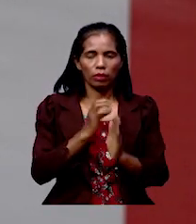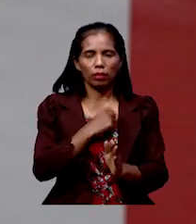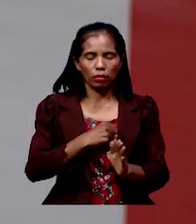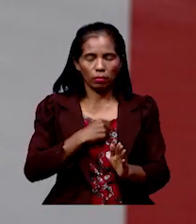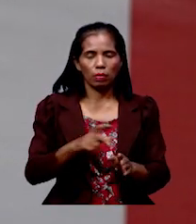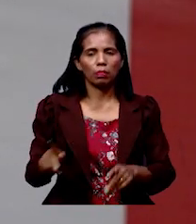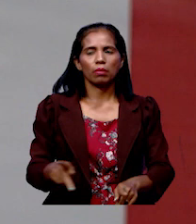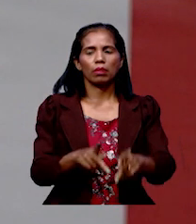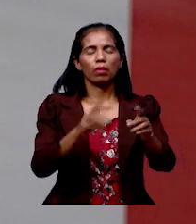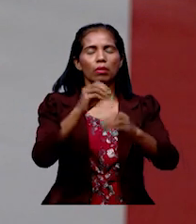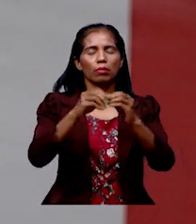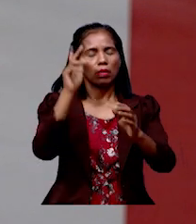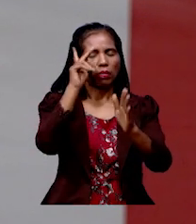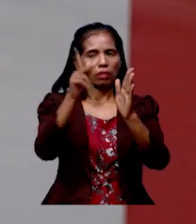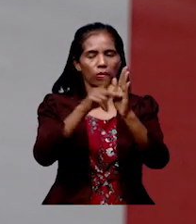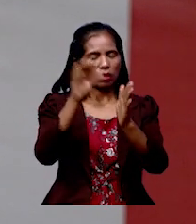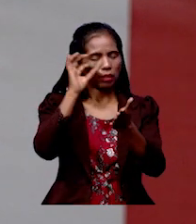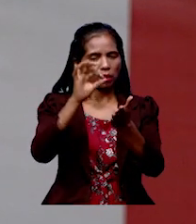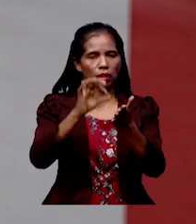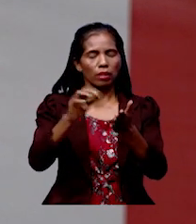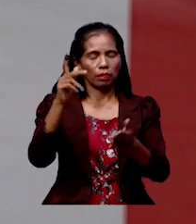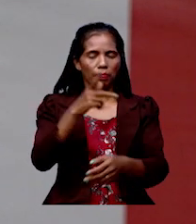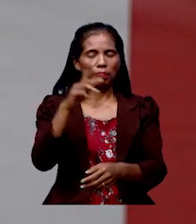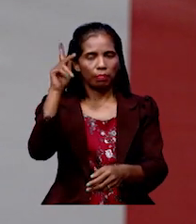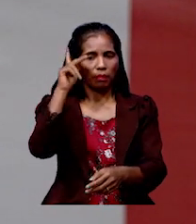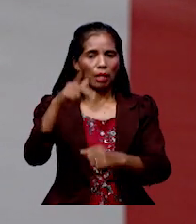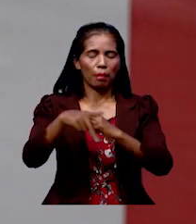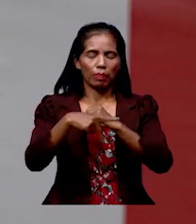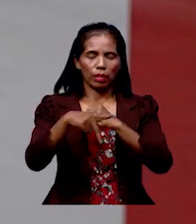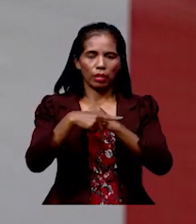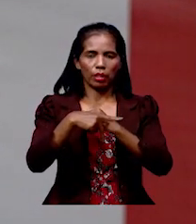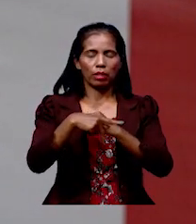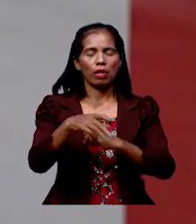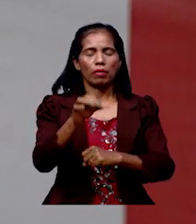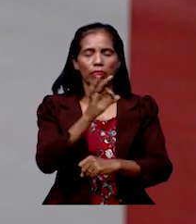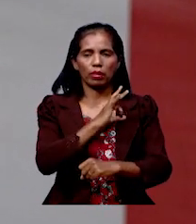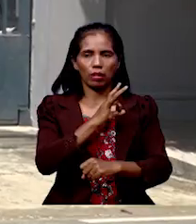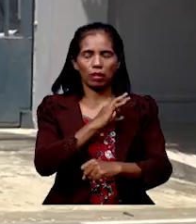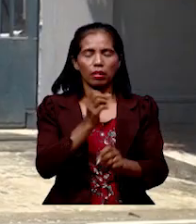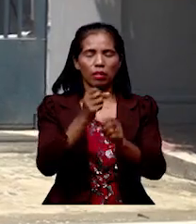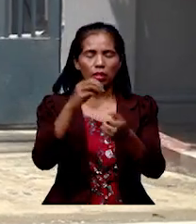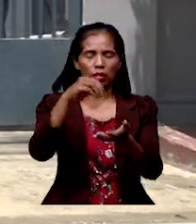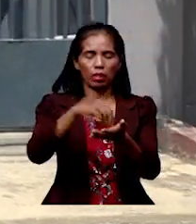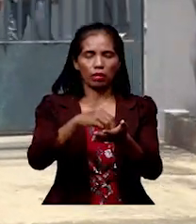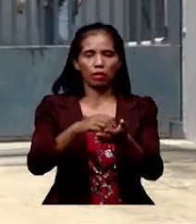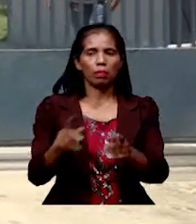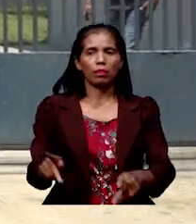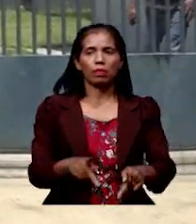público, relaciona a fotografia secretário-geral Partido Fretelin, Maria Alcatiri Nian, nebe viral e a público,